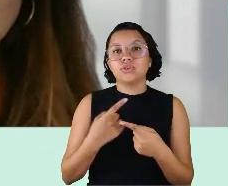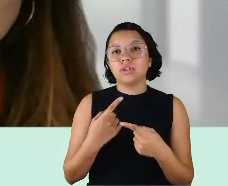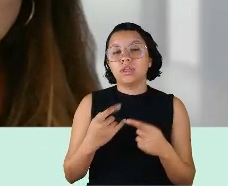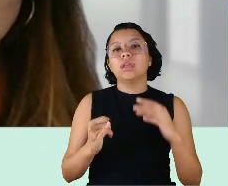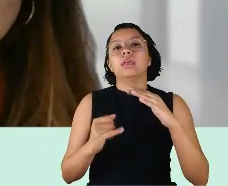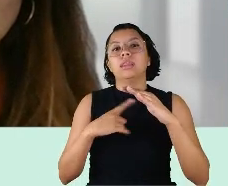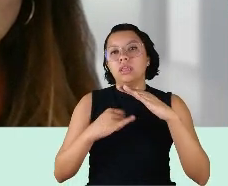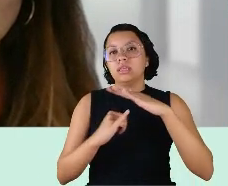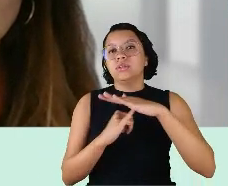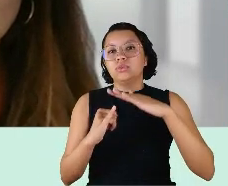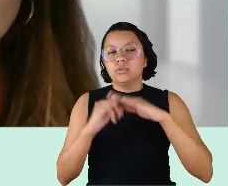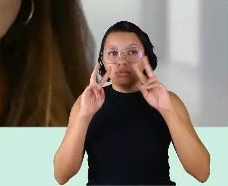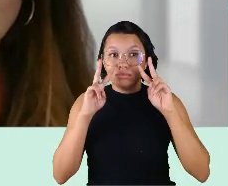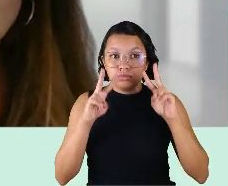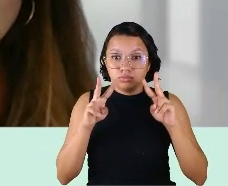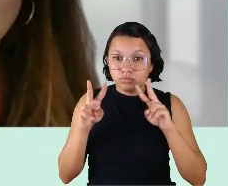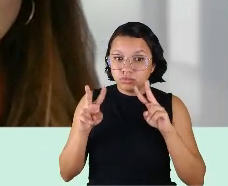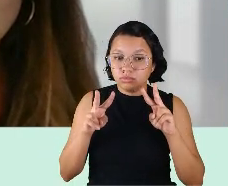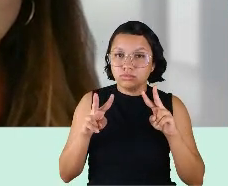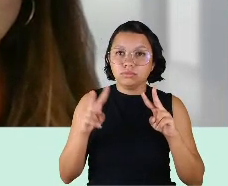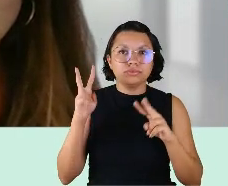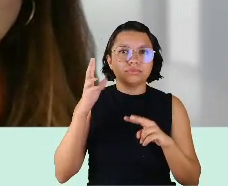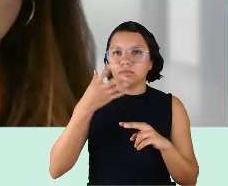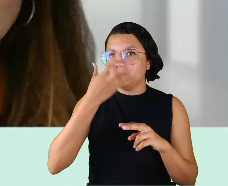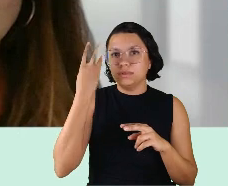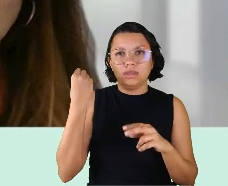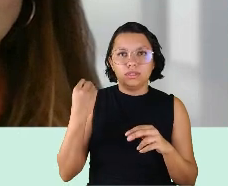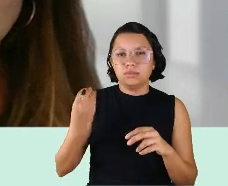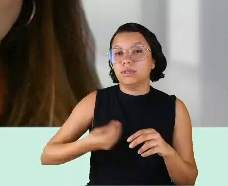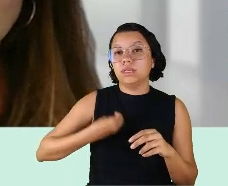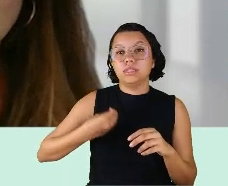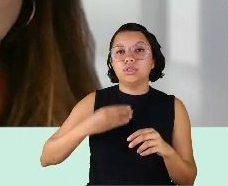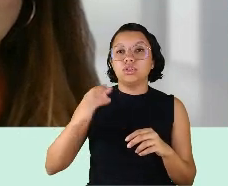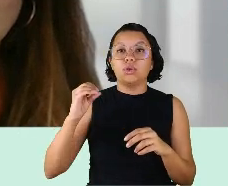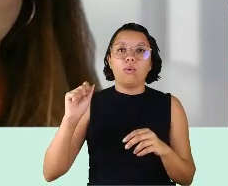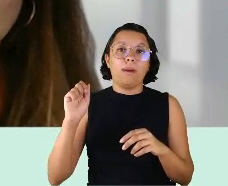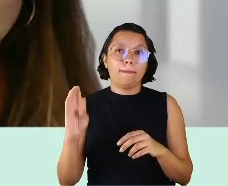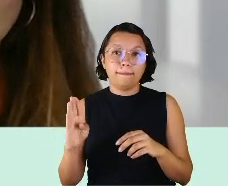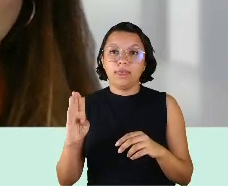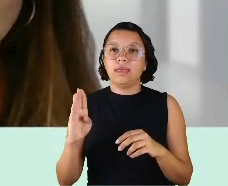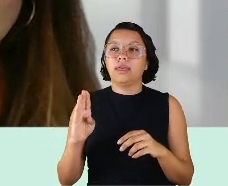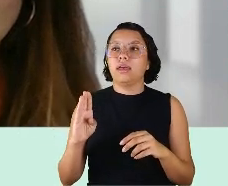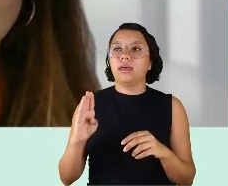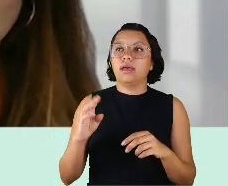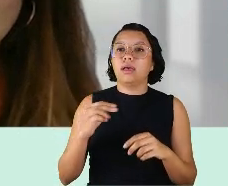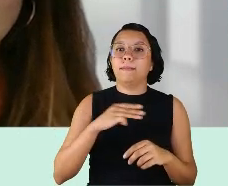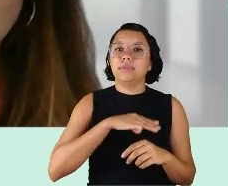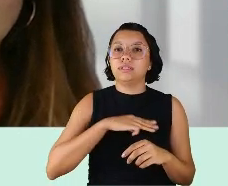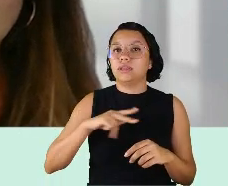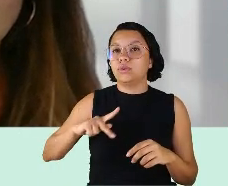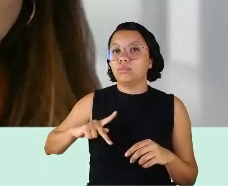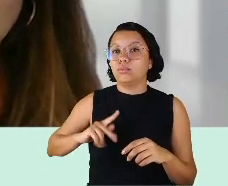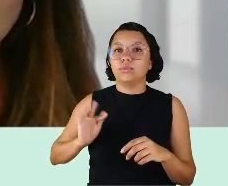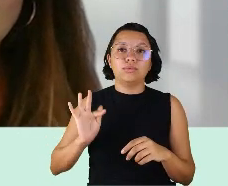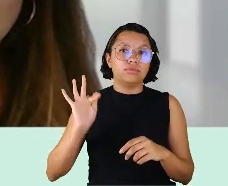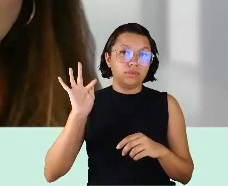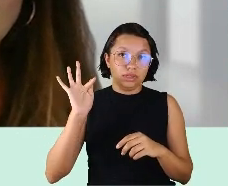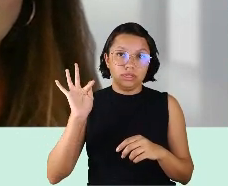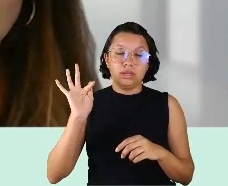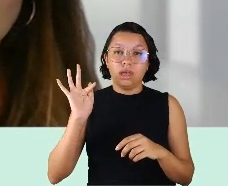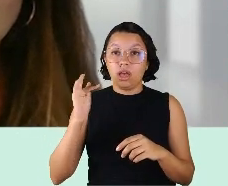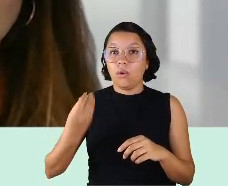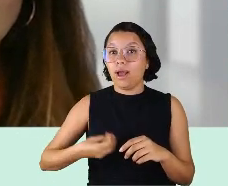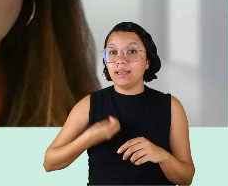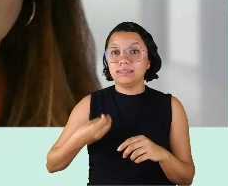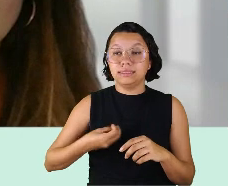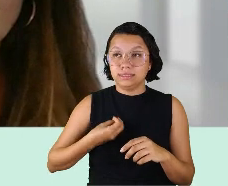tem as instituições de olho, né? Não se esqueçam que existe a OAB, existe Ministério Público